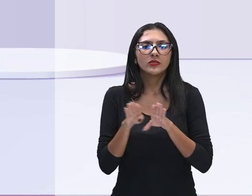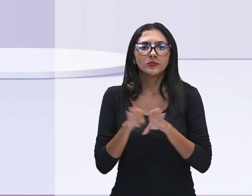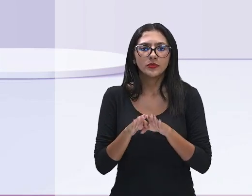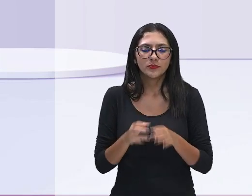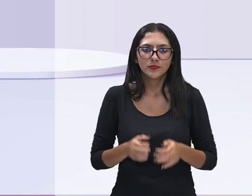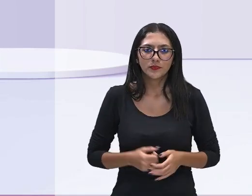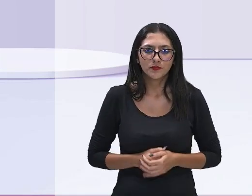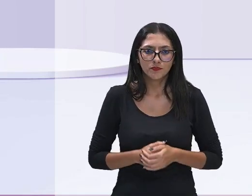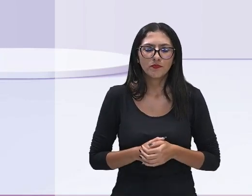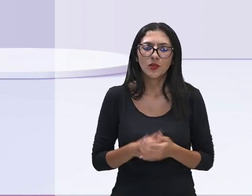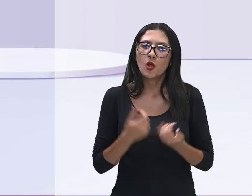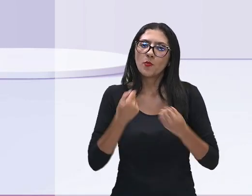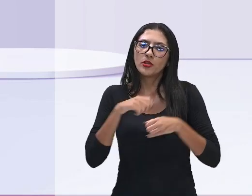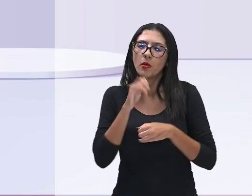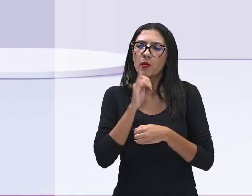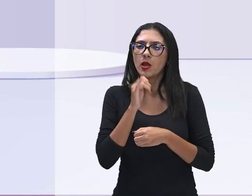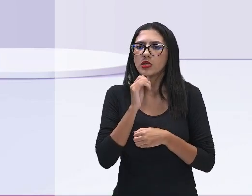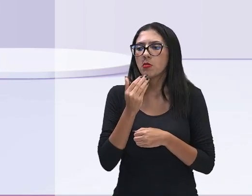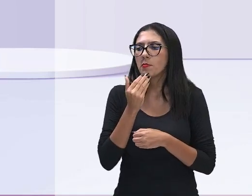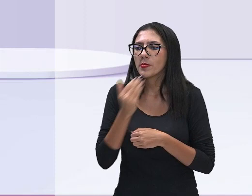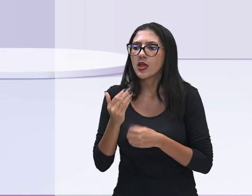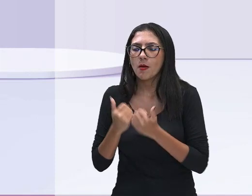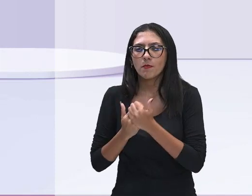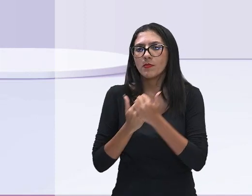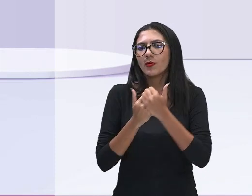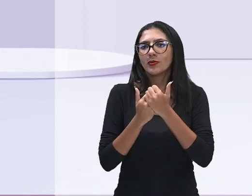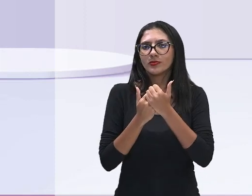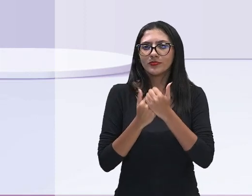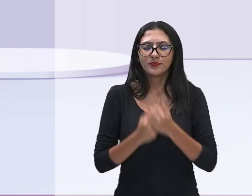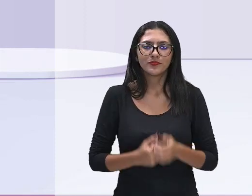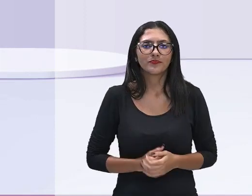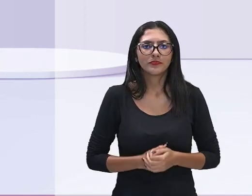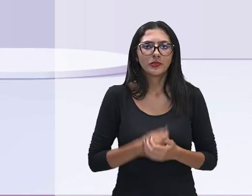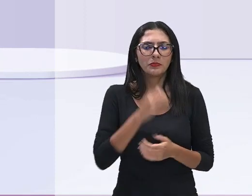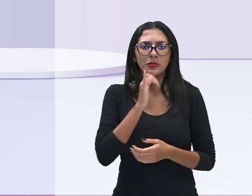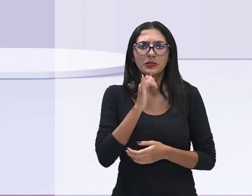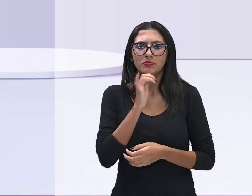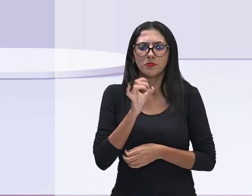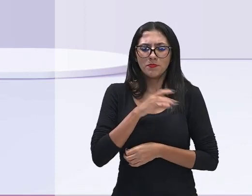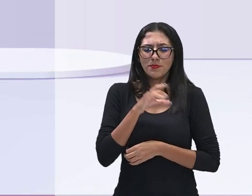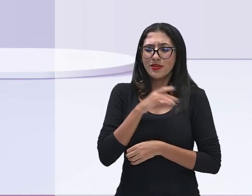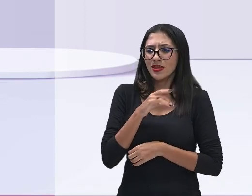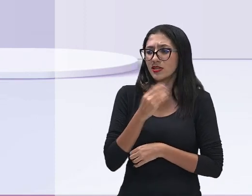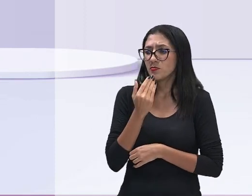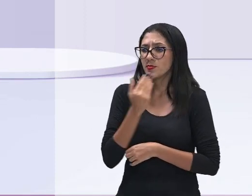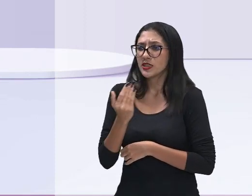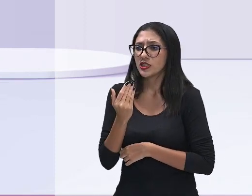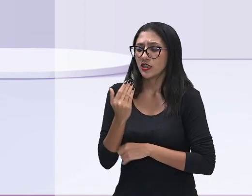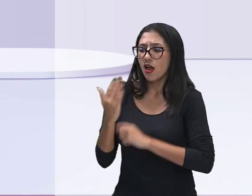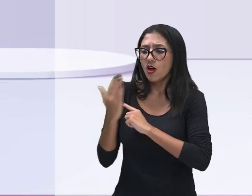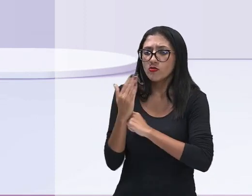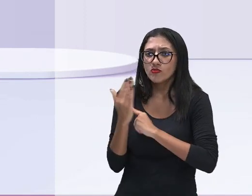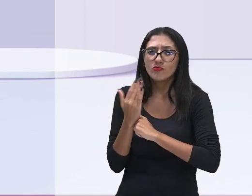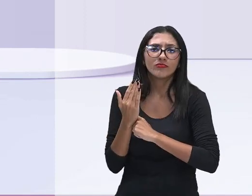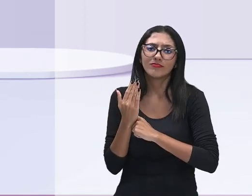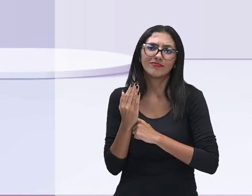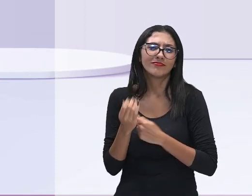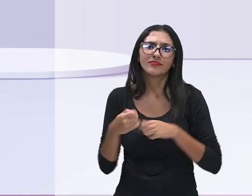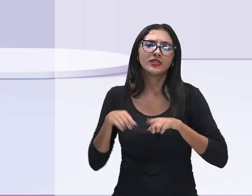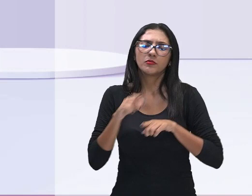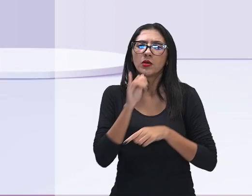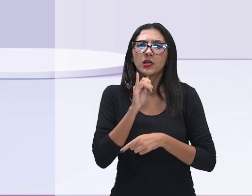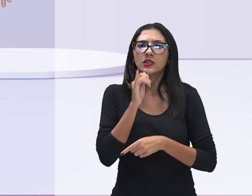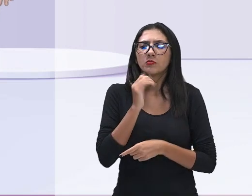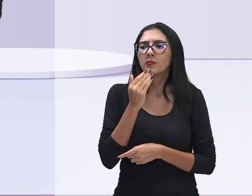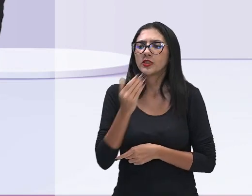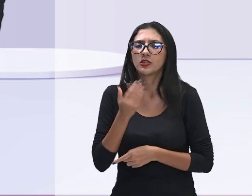por apoio, tá? A gente não deve, turma, ter medo de pedir ajuda quando precisar. É um amigo, é